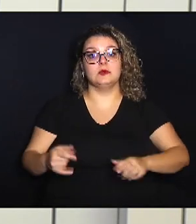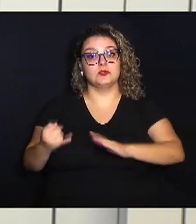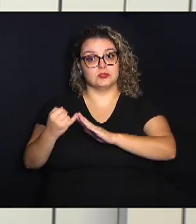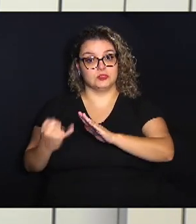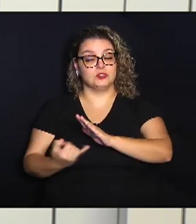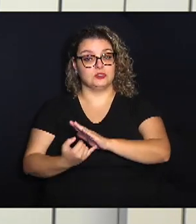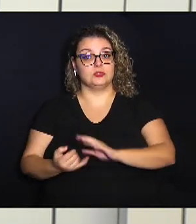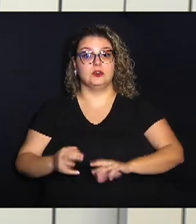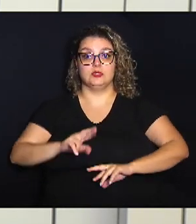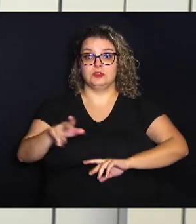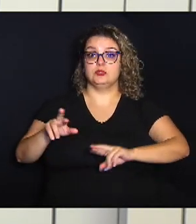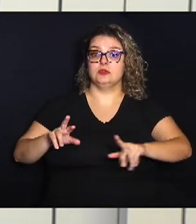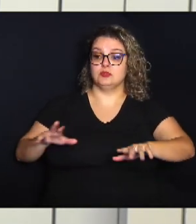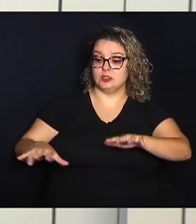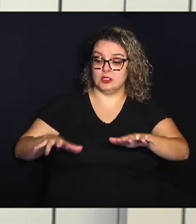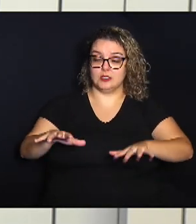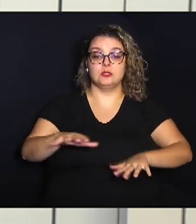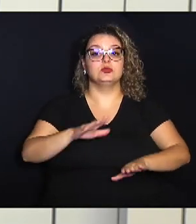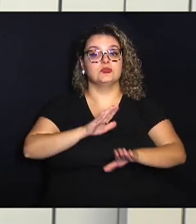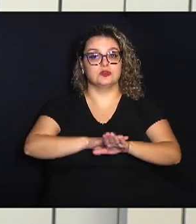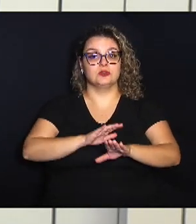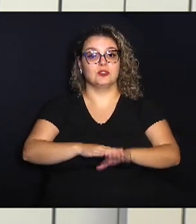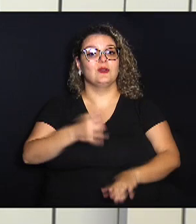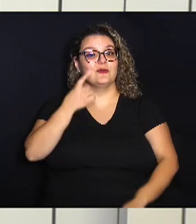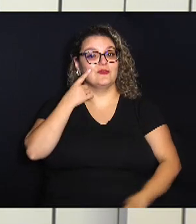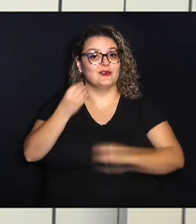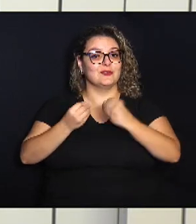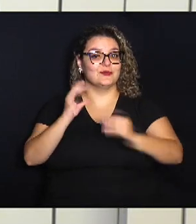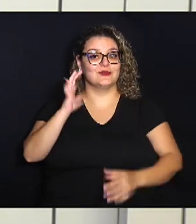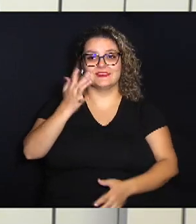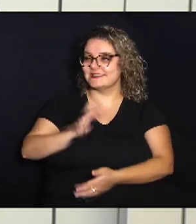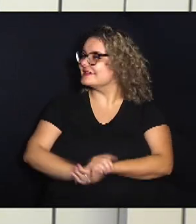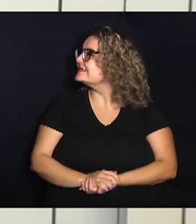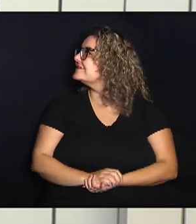de diferentes áreas de atuação. Confira como foi.